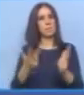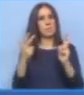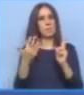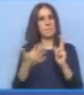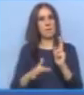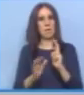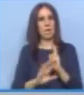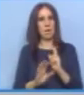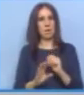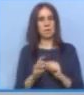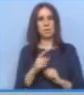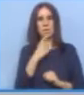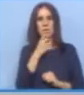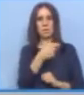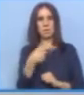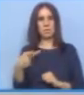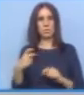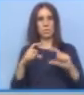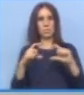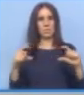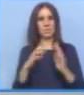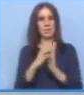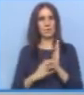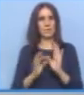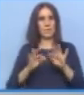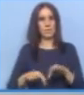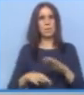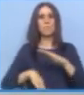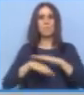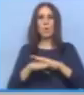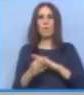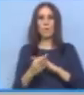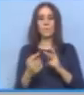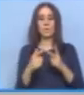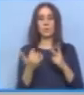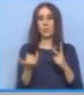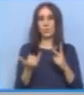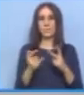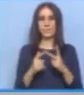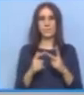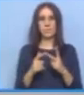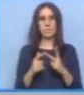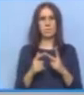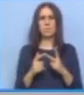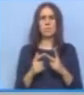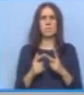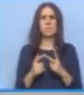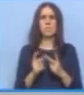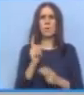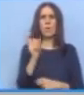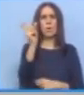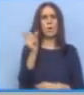mal, como se diz ao fim do texto, que elas são curadas. Em segundo lugar, o que é que o